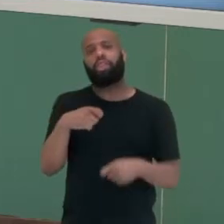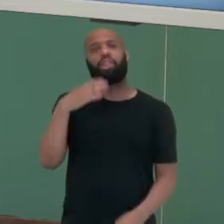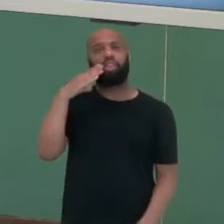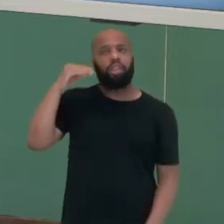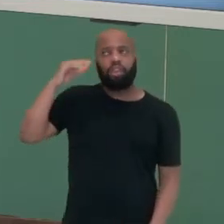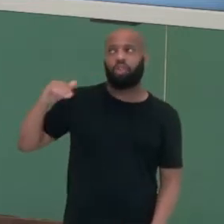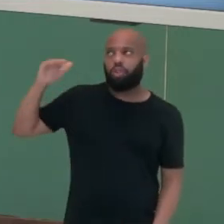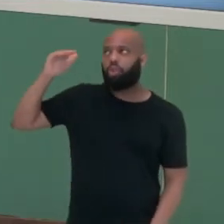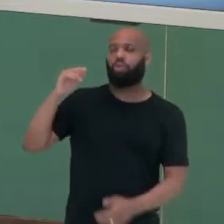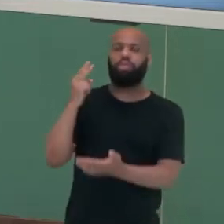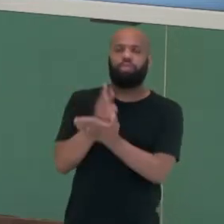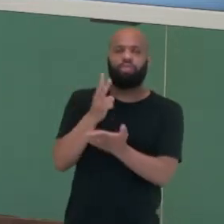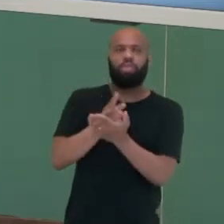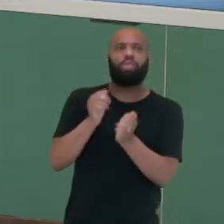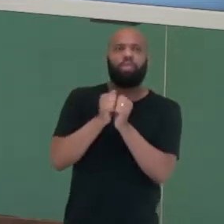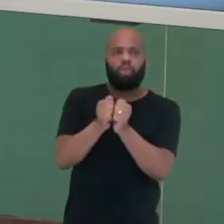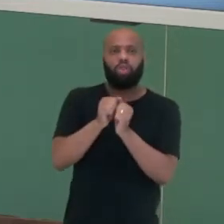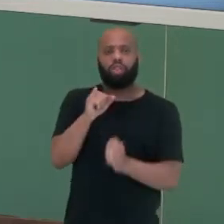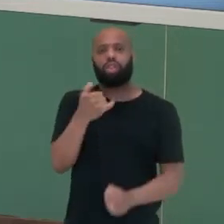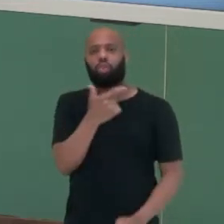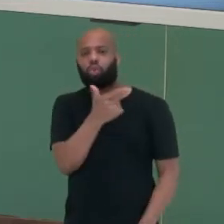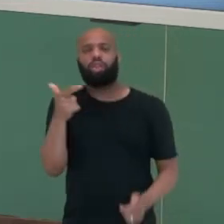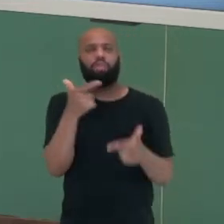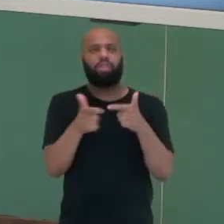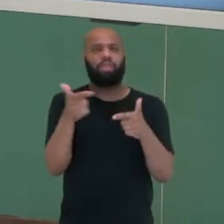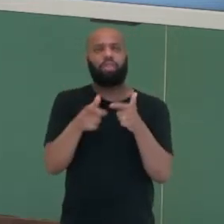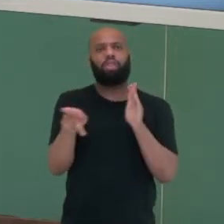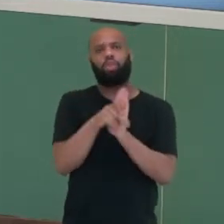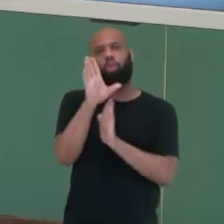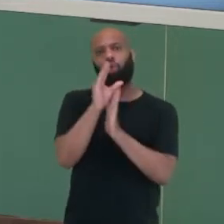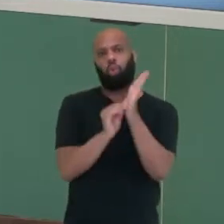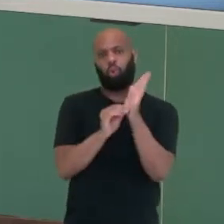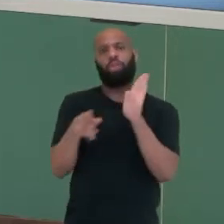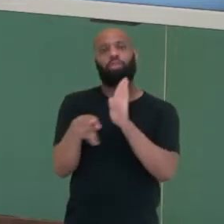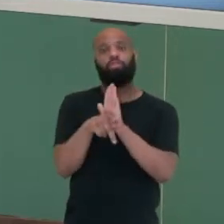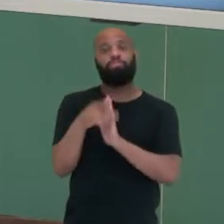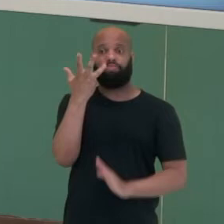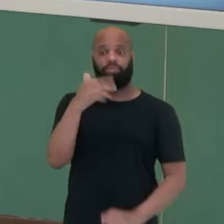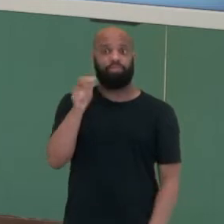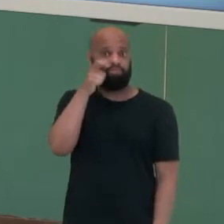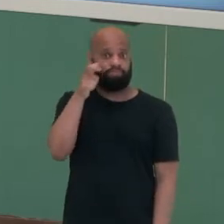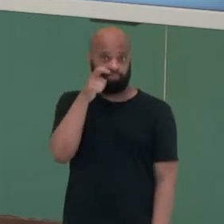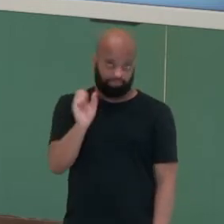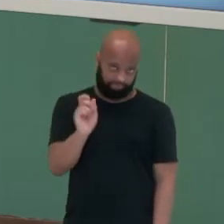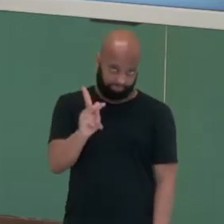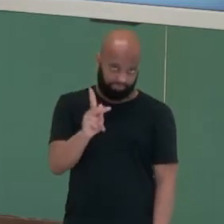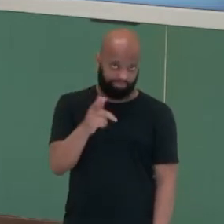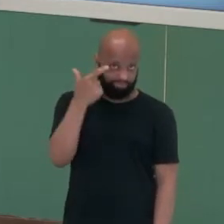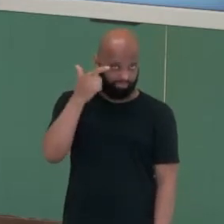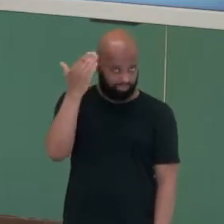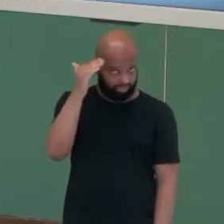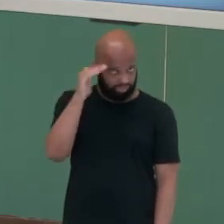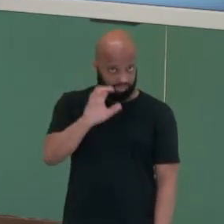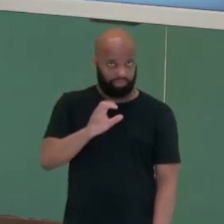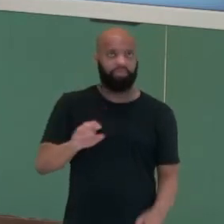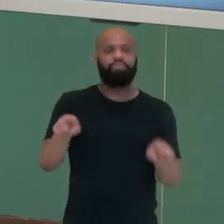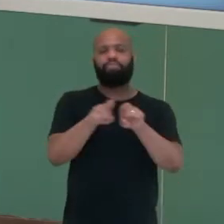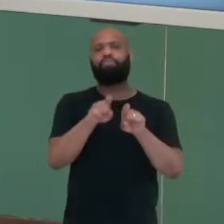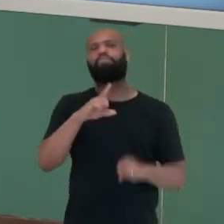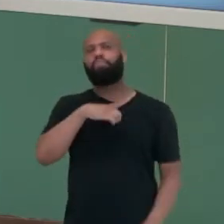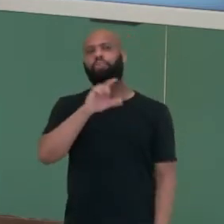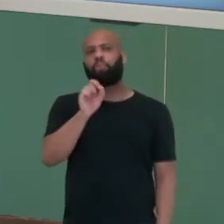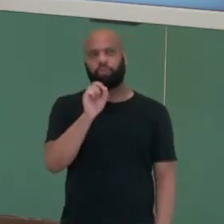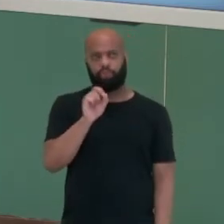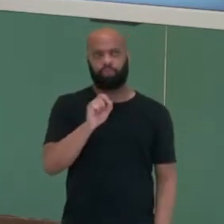zelando se não tem algum problema naquele conteúdo que a criança está recebendo. Perceberam? E olha